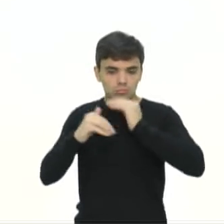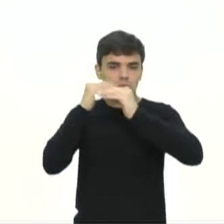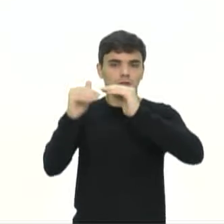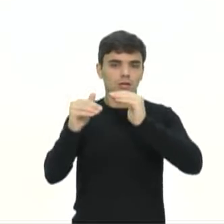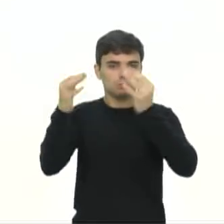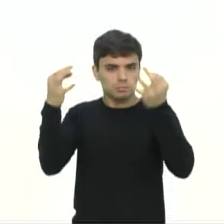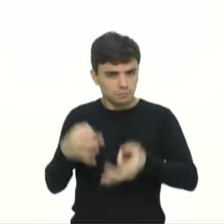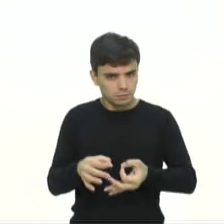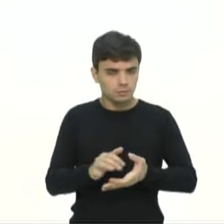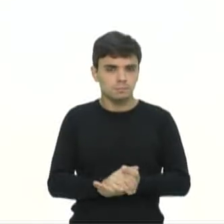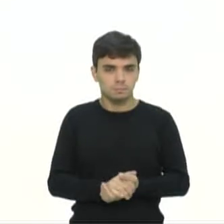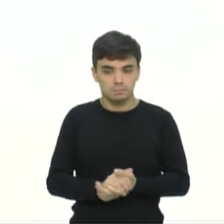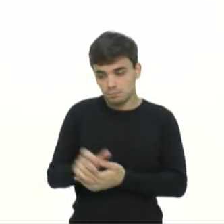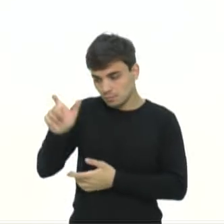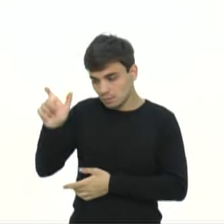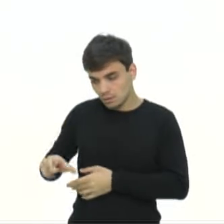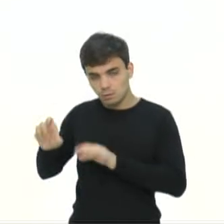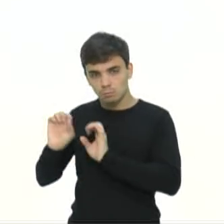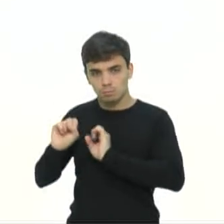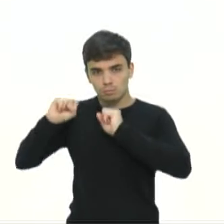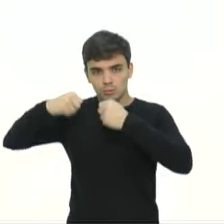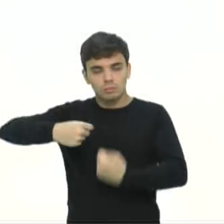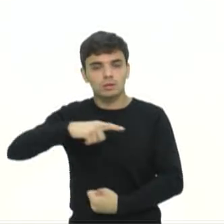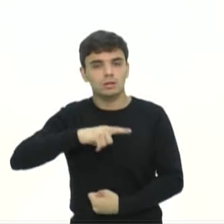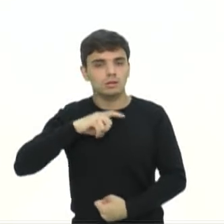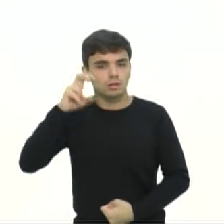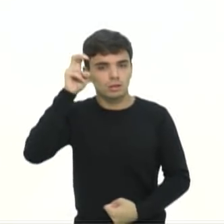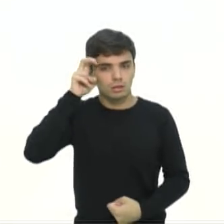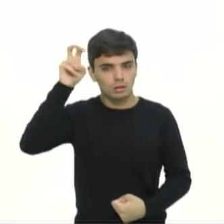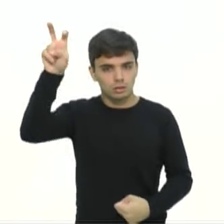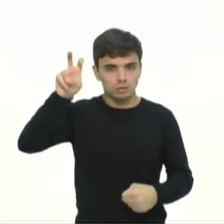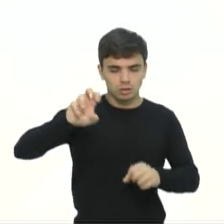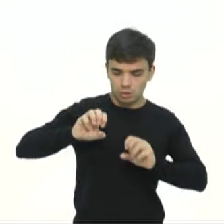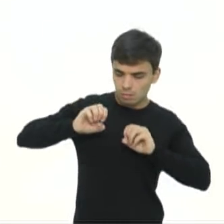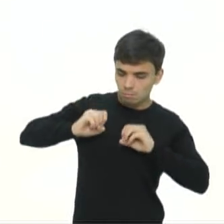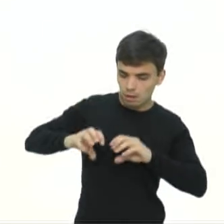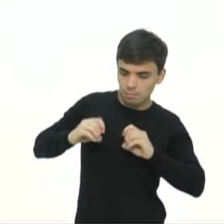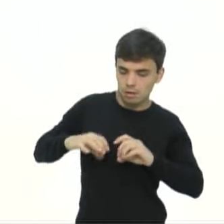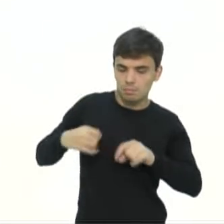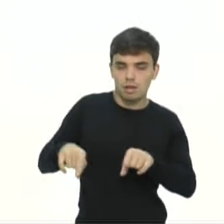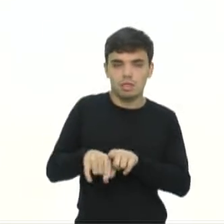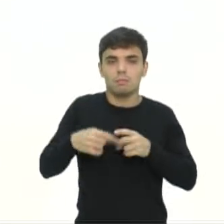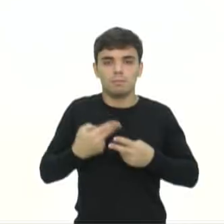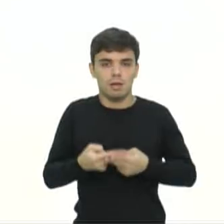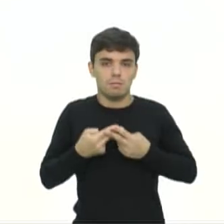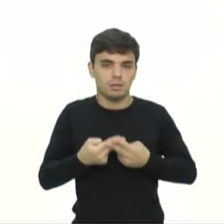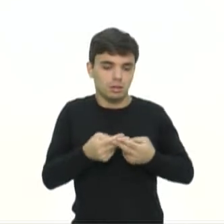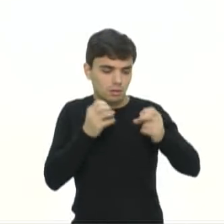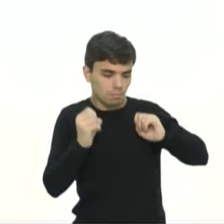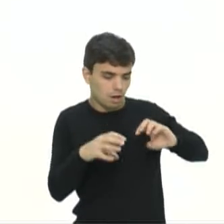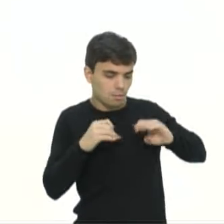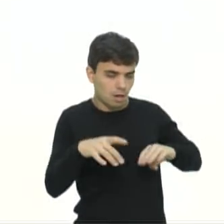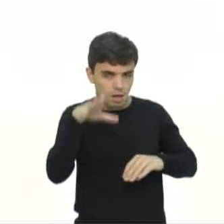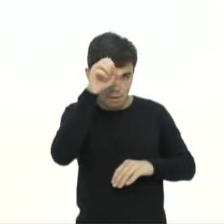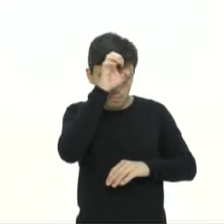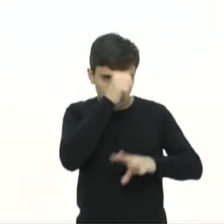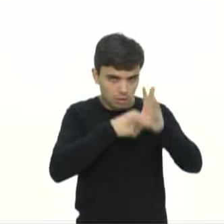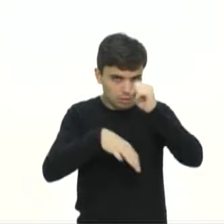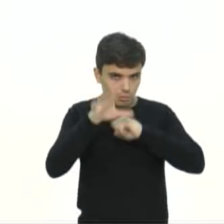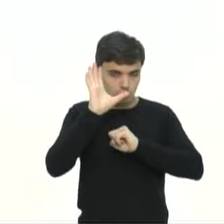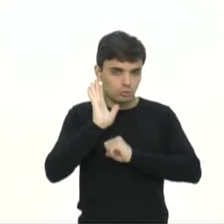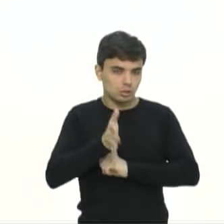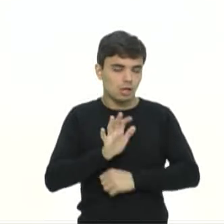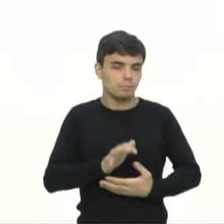possui inteligência para compreender aquilo que lhe ensinam e paciência para ensinar aquilo que aprendeu a